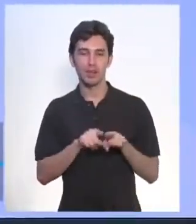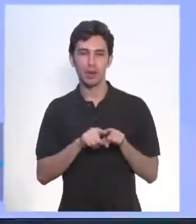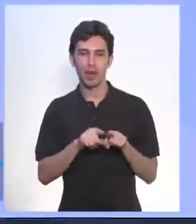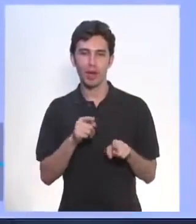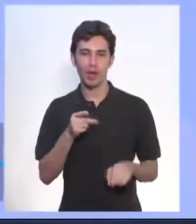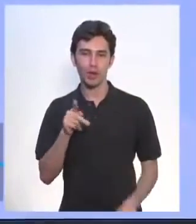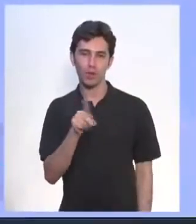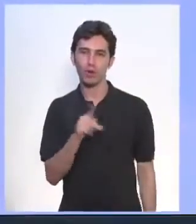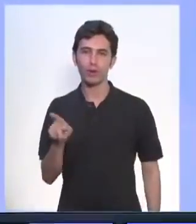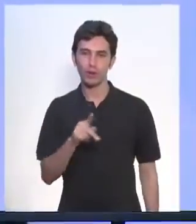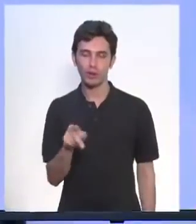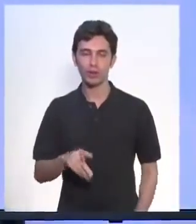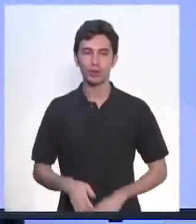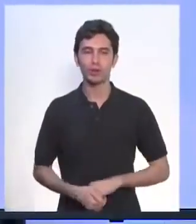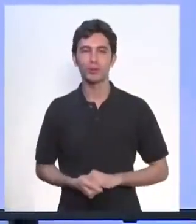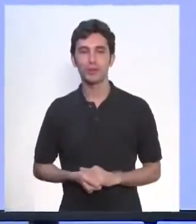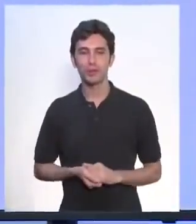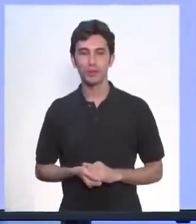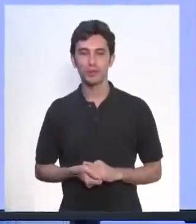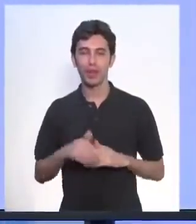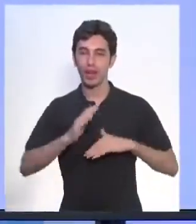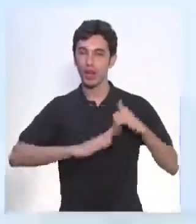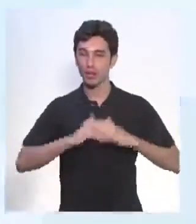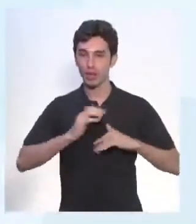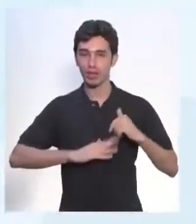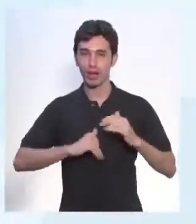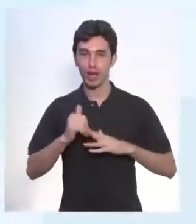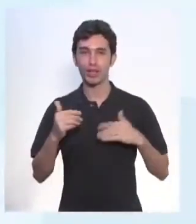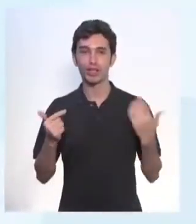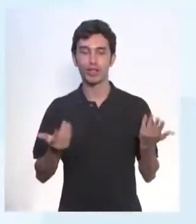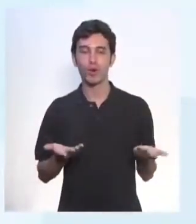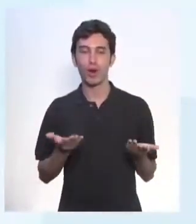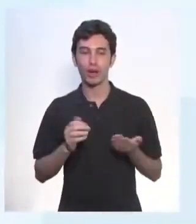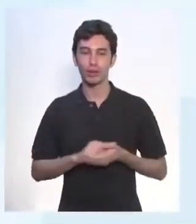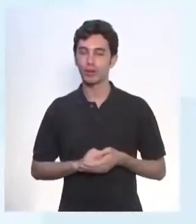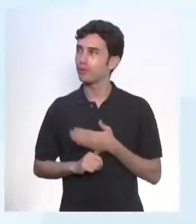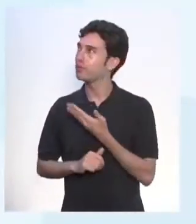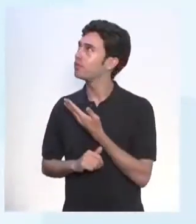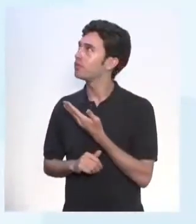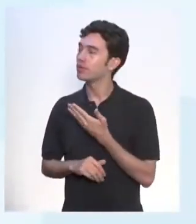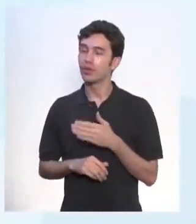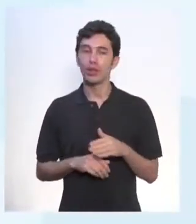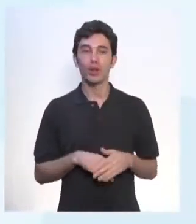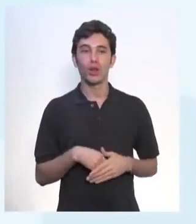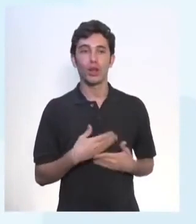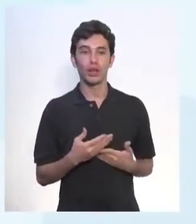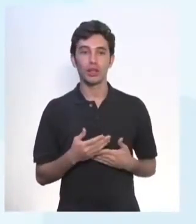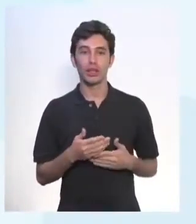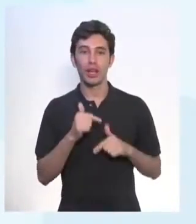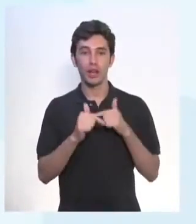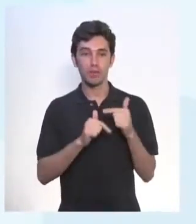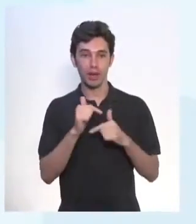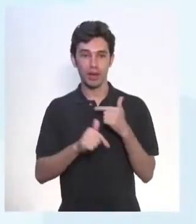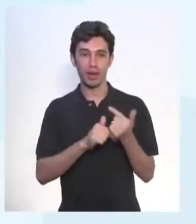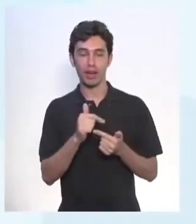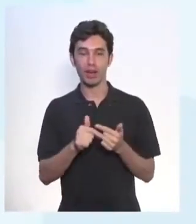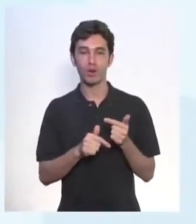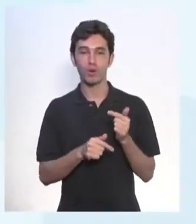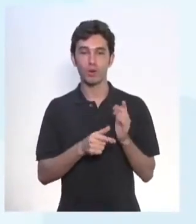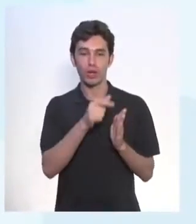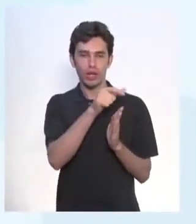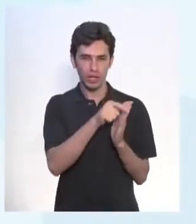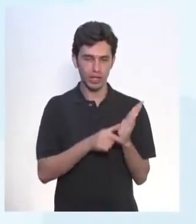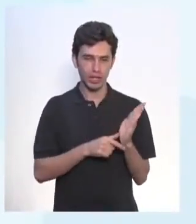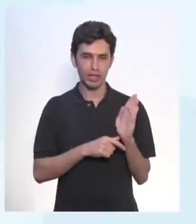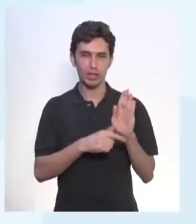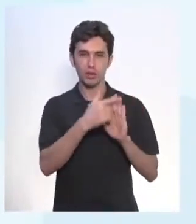rede, ok? A habilidade que nós iremos trabalhar na nossa aula de hoje é operar com esboços de projetos